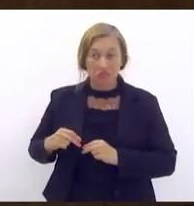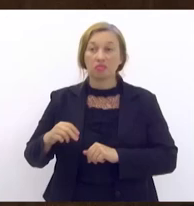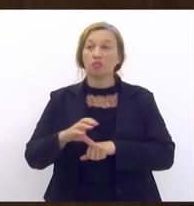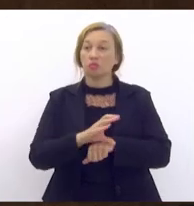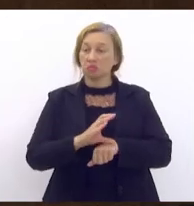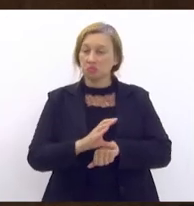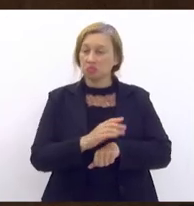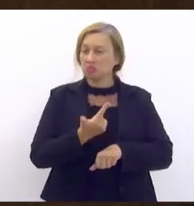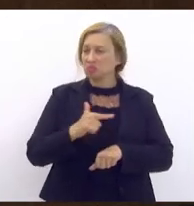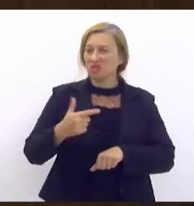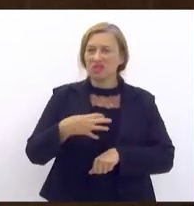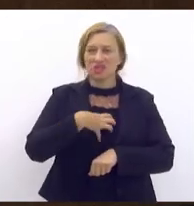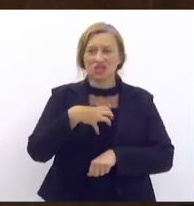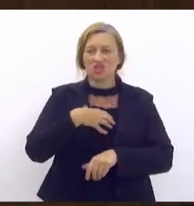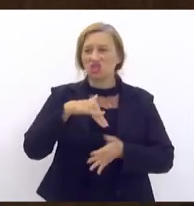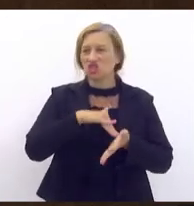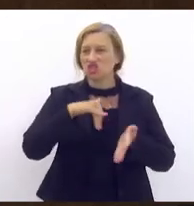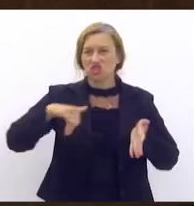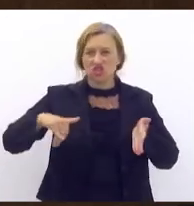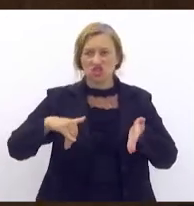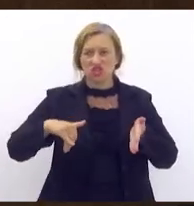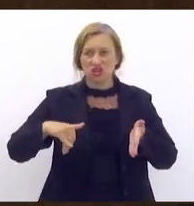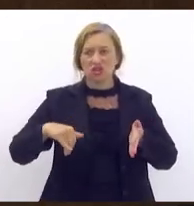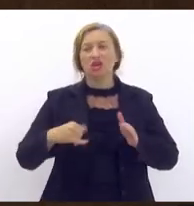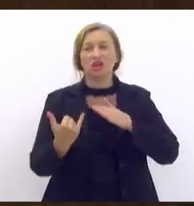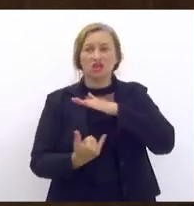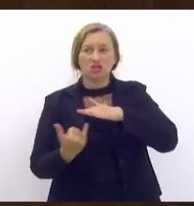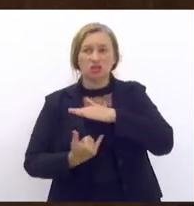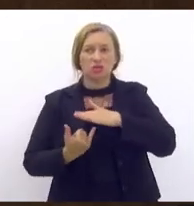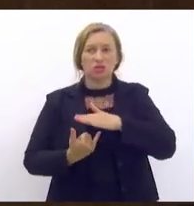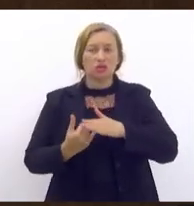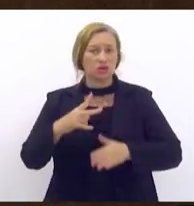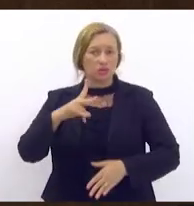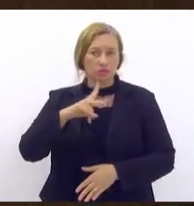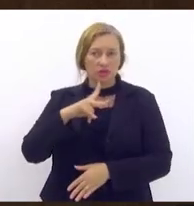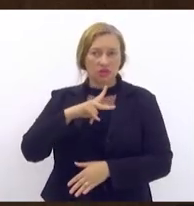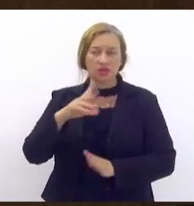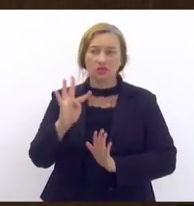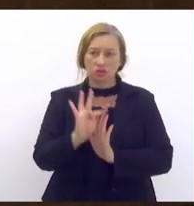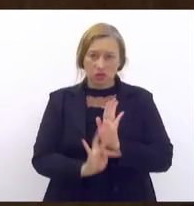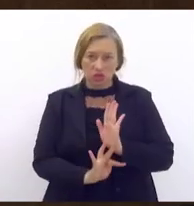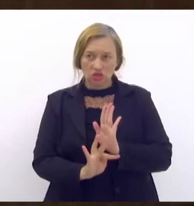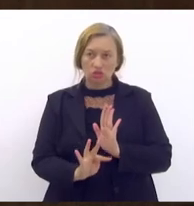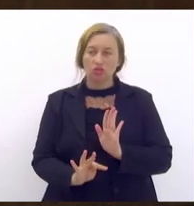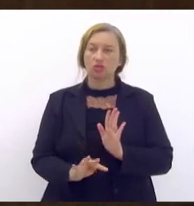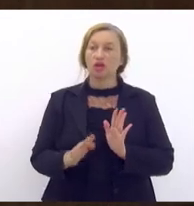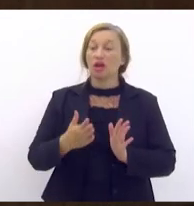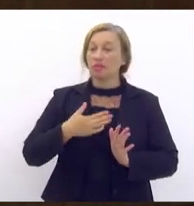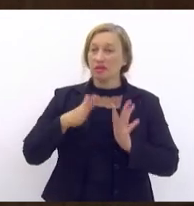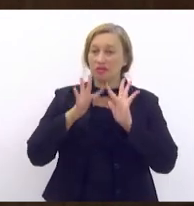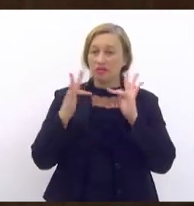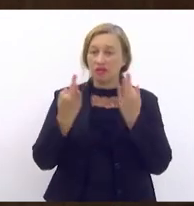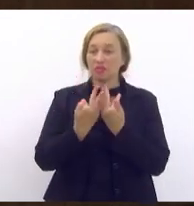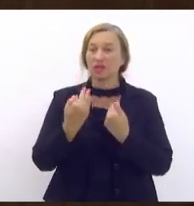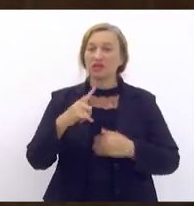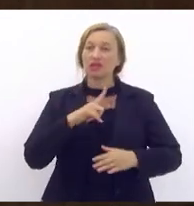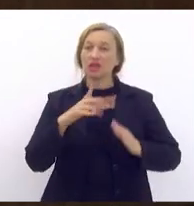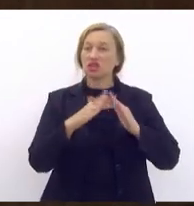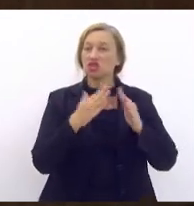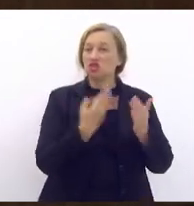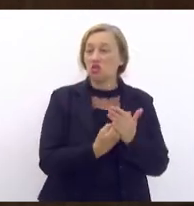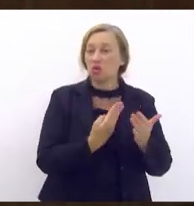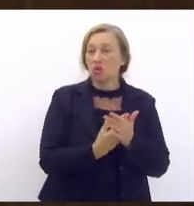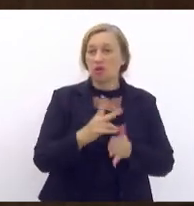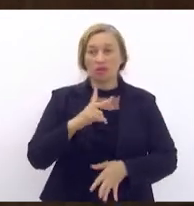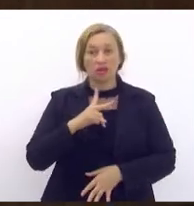constitucionalmente, não faz sentido nenhum retirar as instituições privadas do texto do projeto. A minha família tem escolas particulares